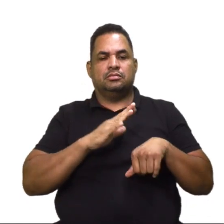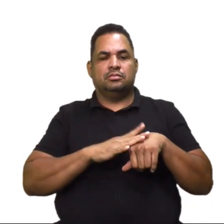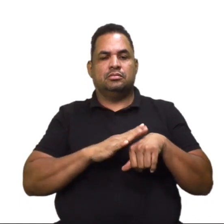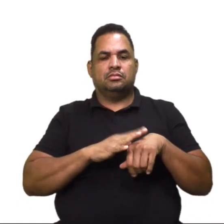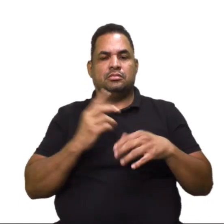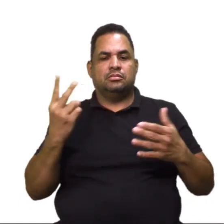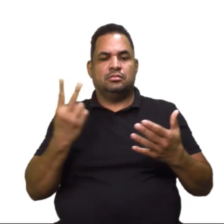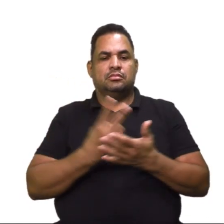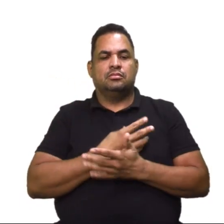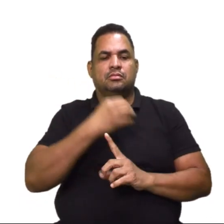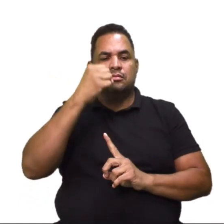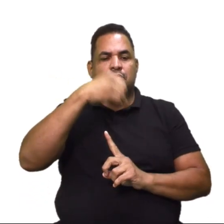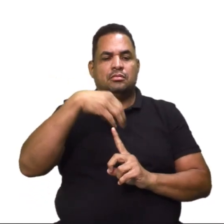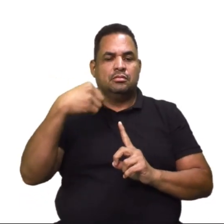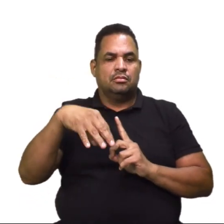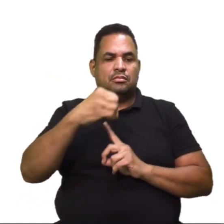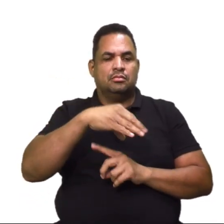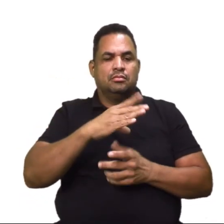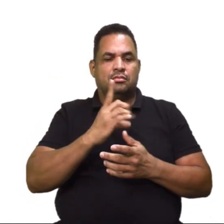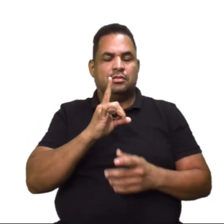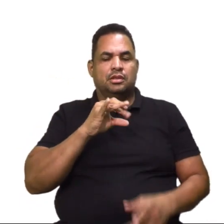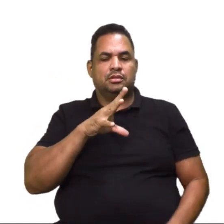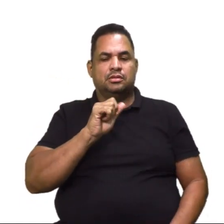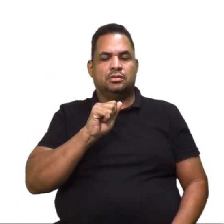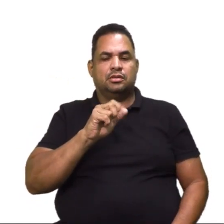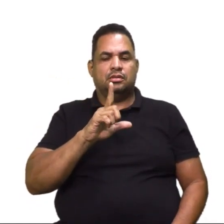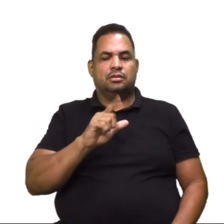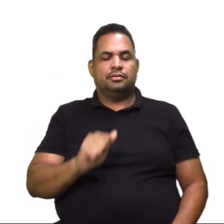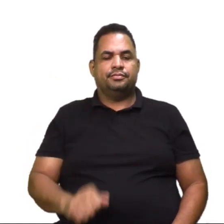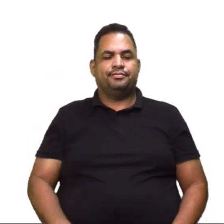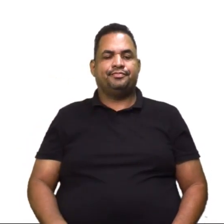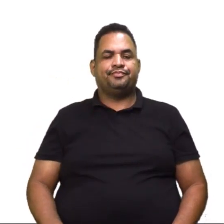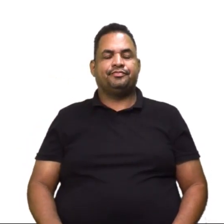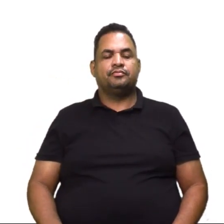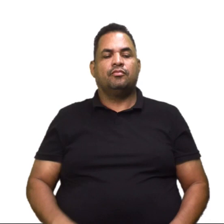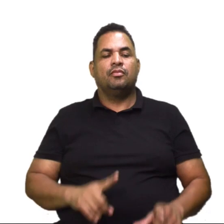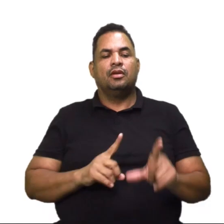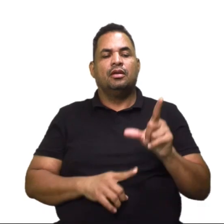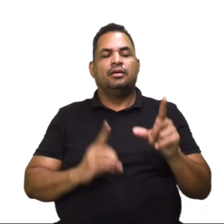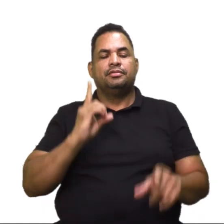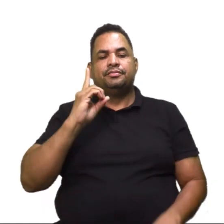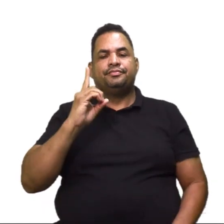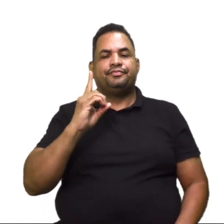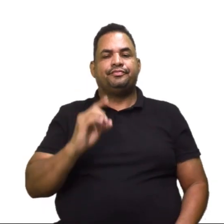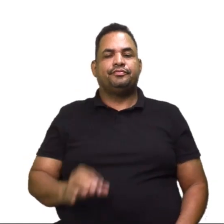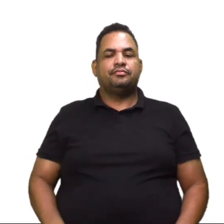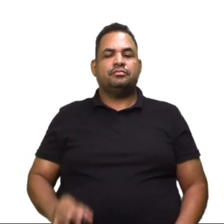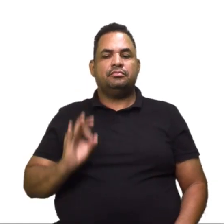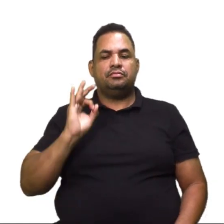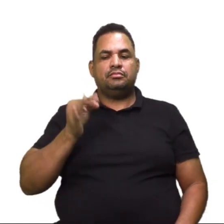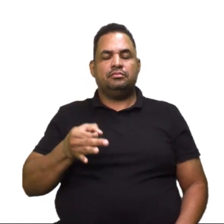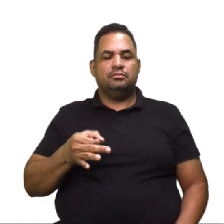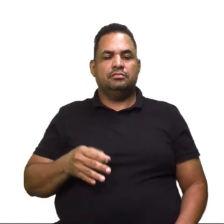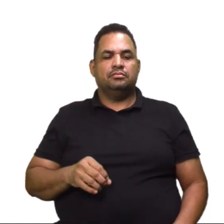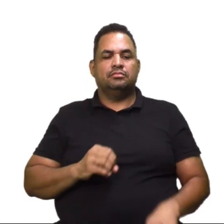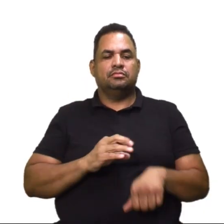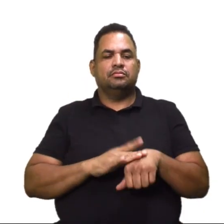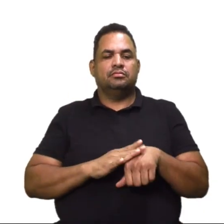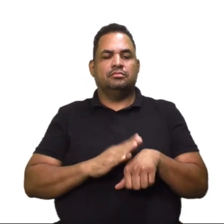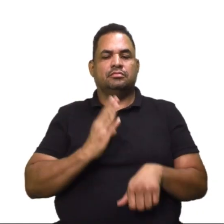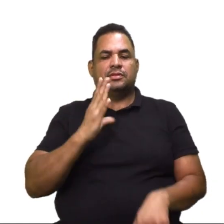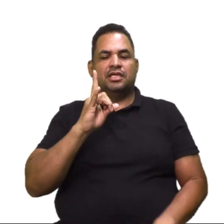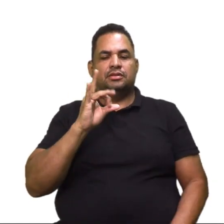provocada pelo fungo Cândida, tá? Então a letra D é a nossa alternativa correta. A doença é a